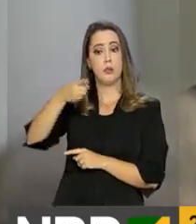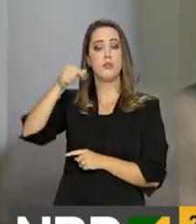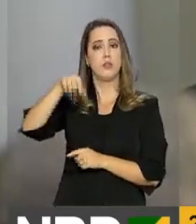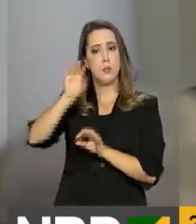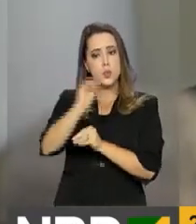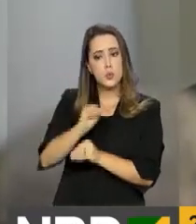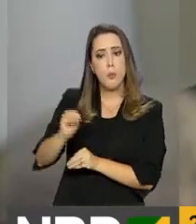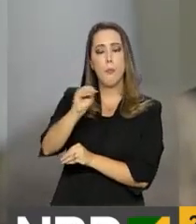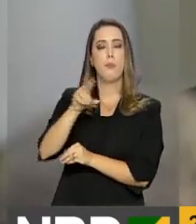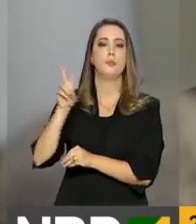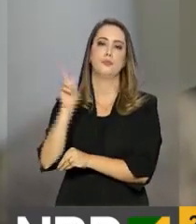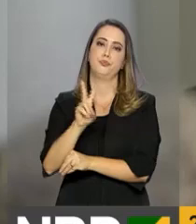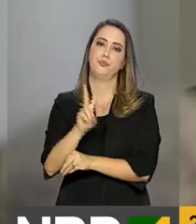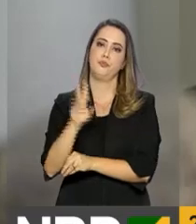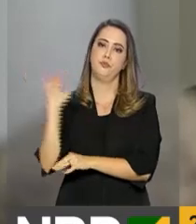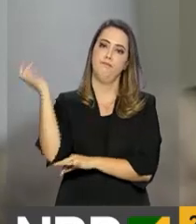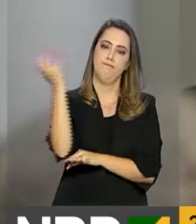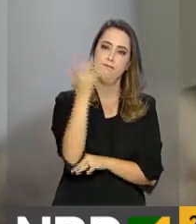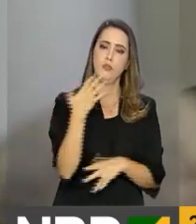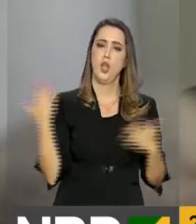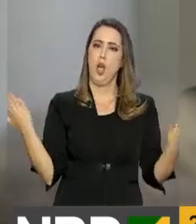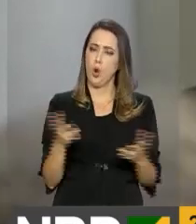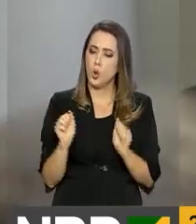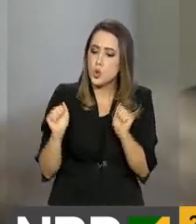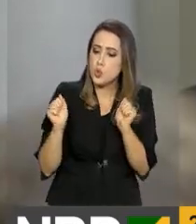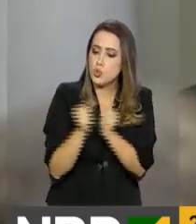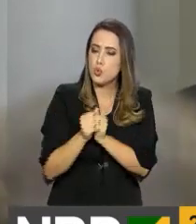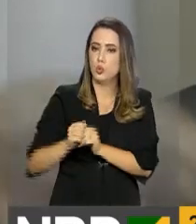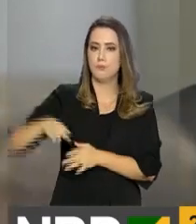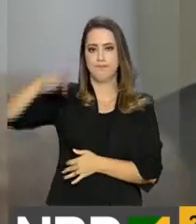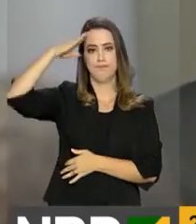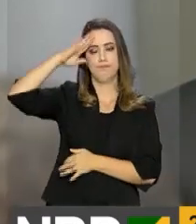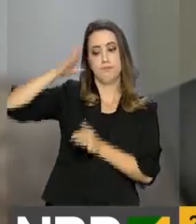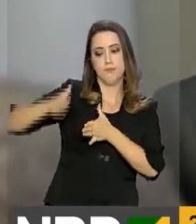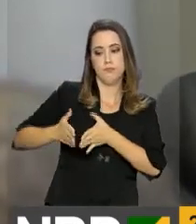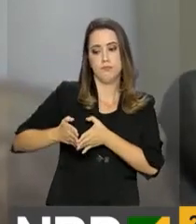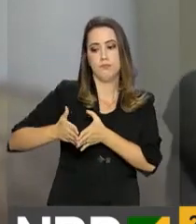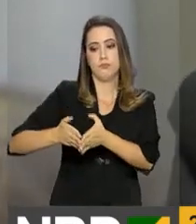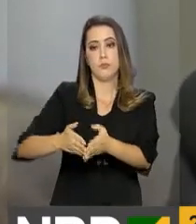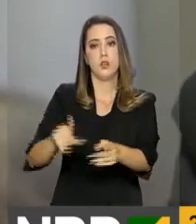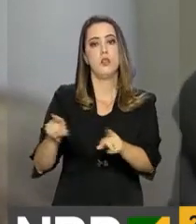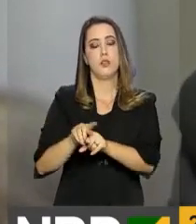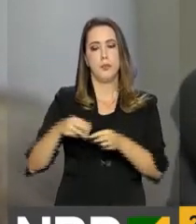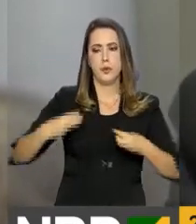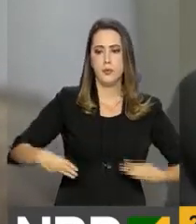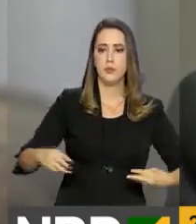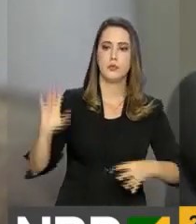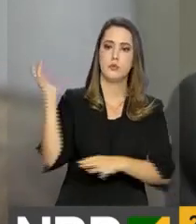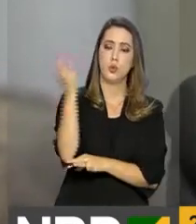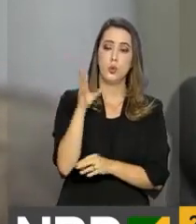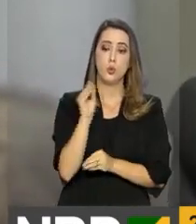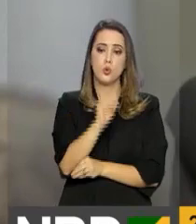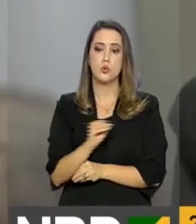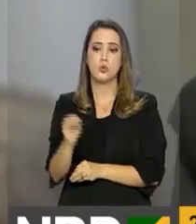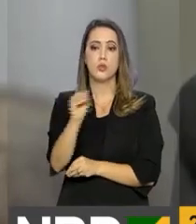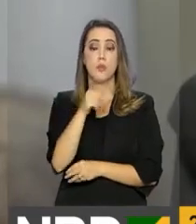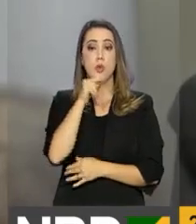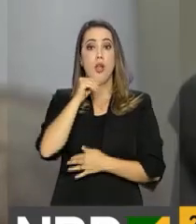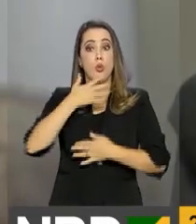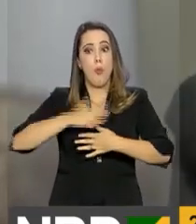ecológica. Agora, recentemente, de comum acordo com a Marinha e o meio ambiente, nós preservamos os